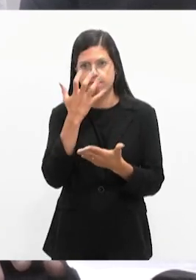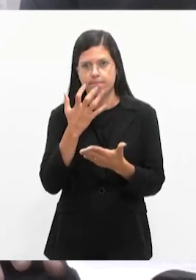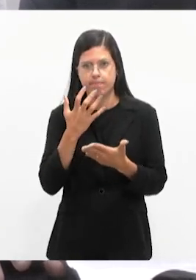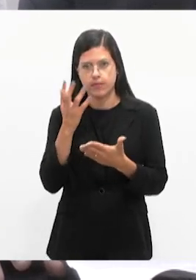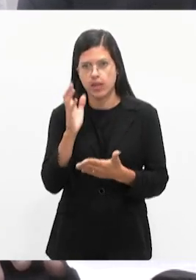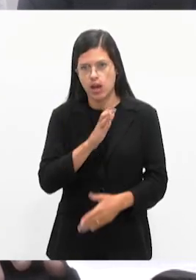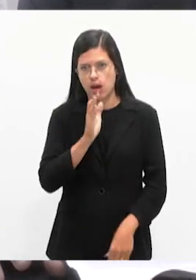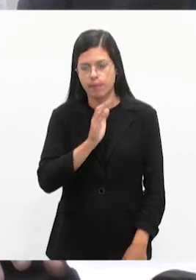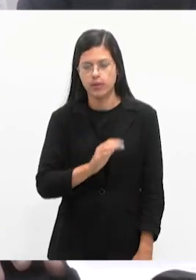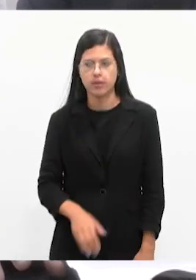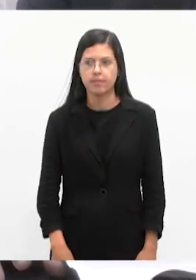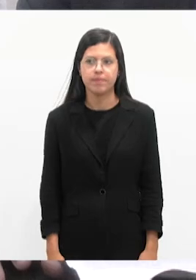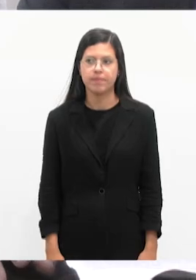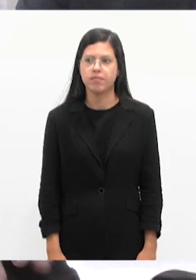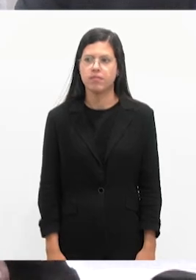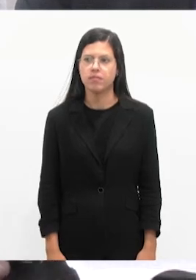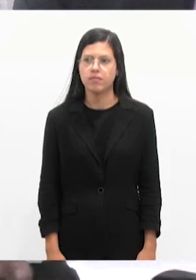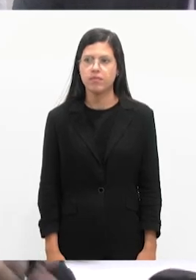possível.